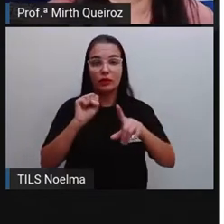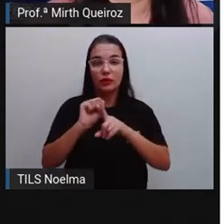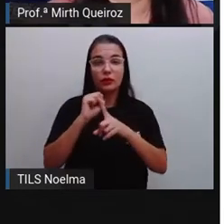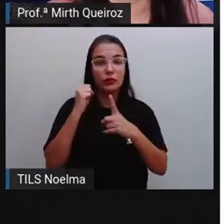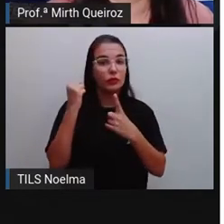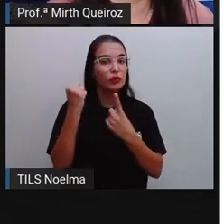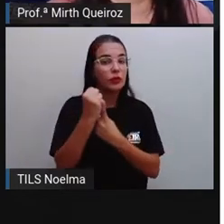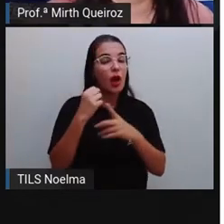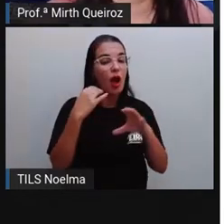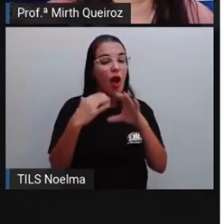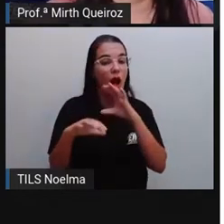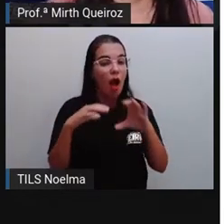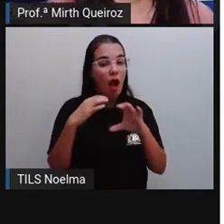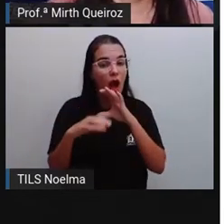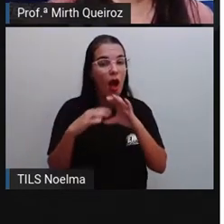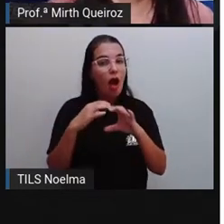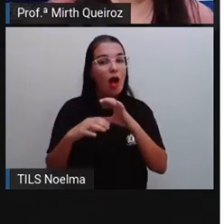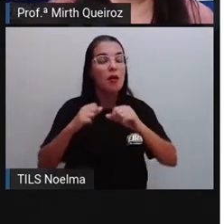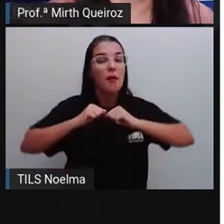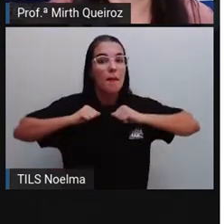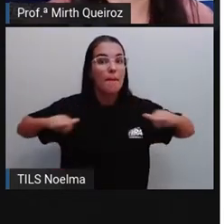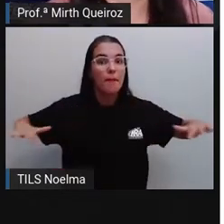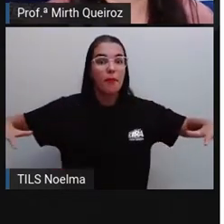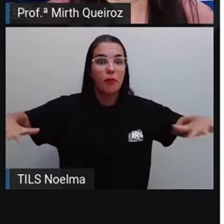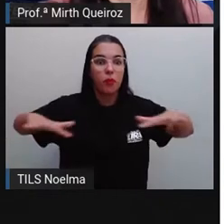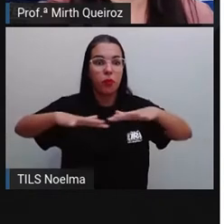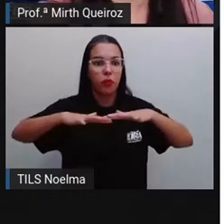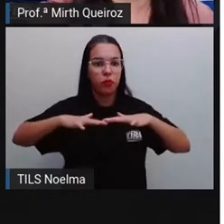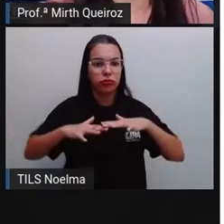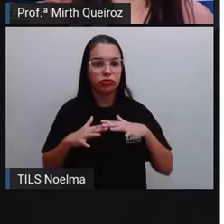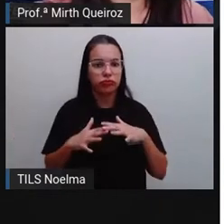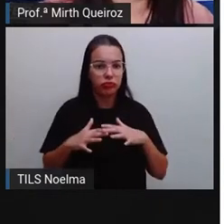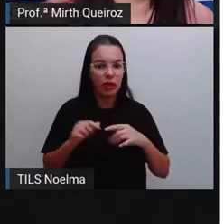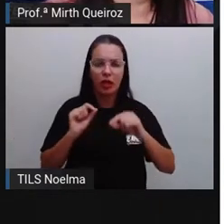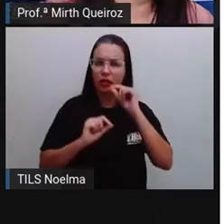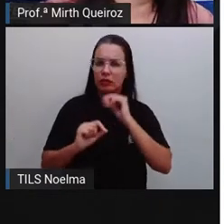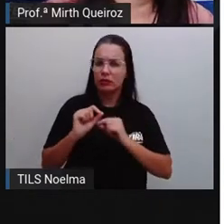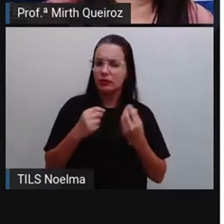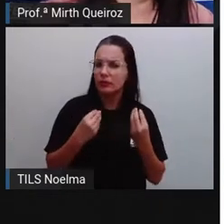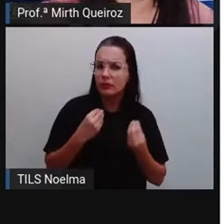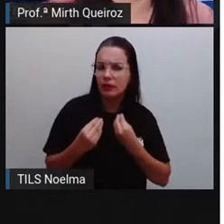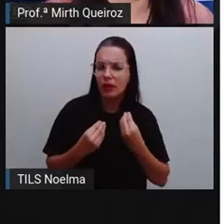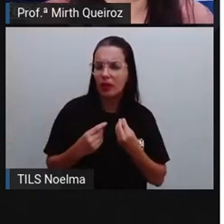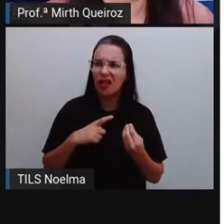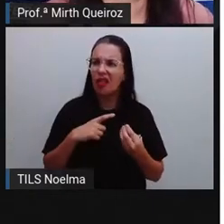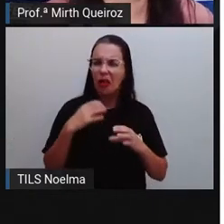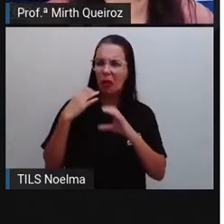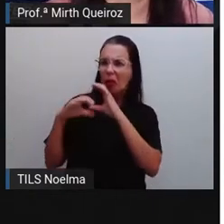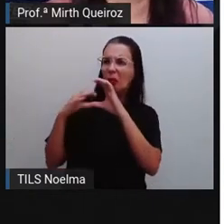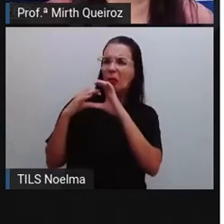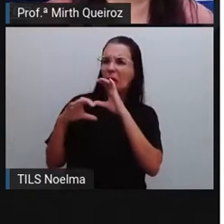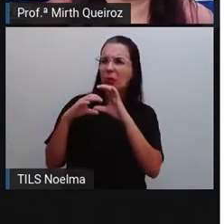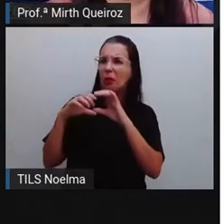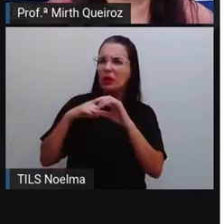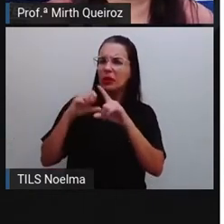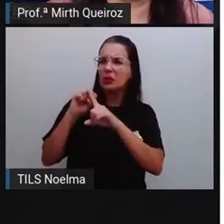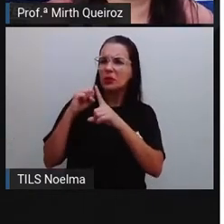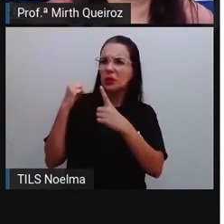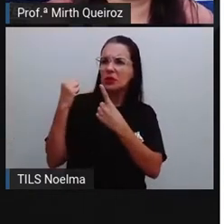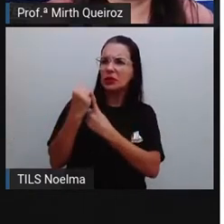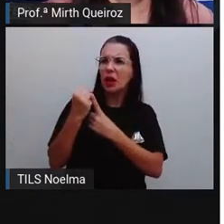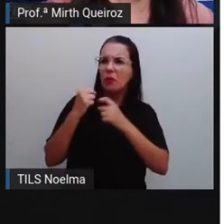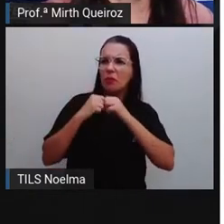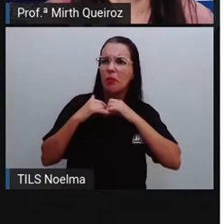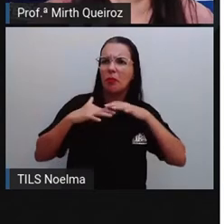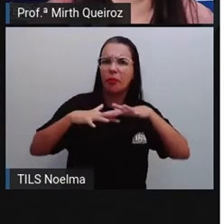comunicação social e em massa. Como assim, PRO? Meios de comunicação social ou em